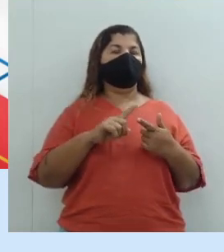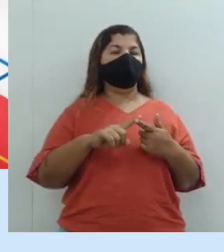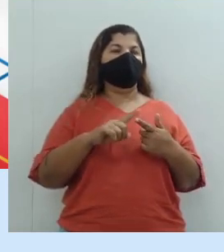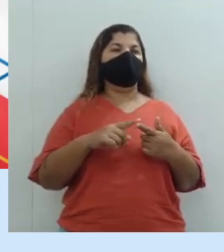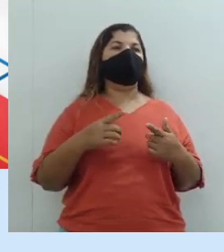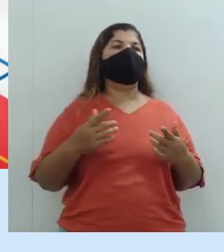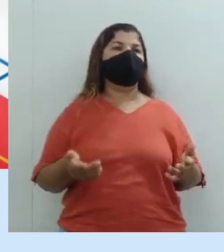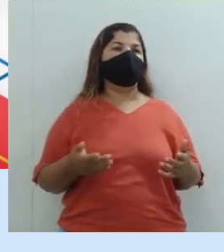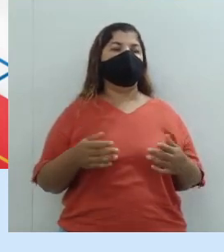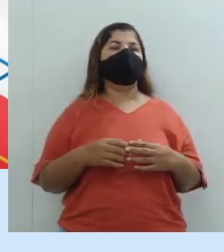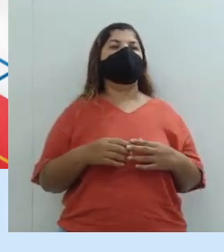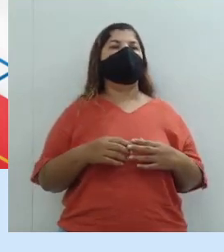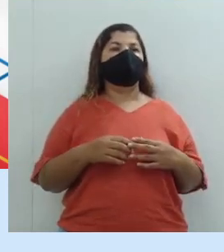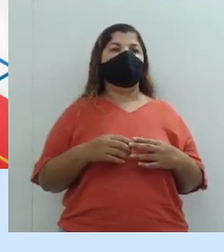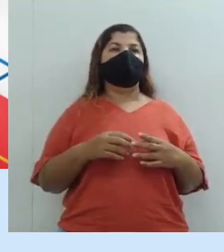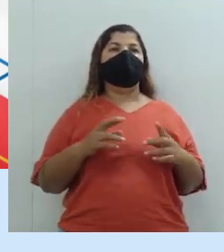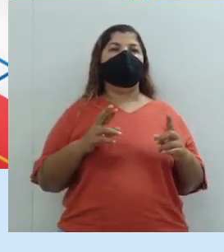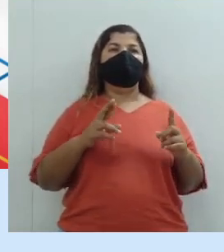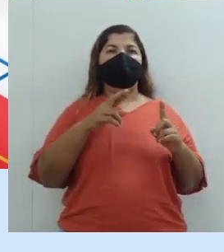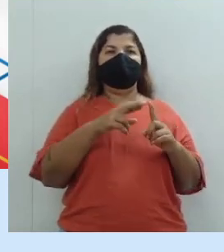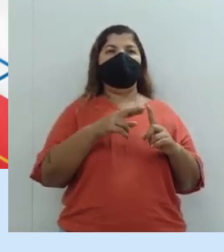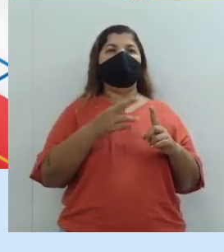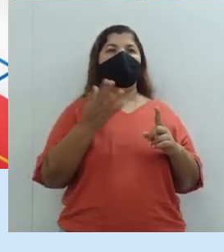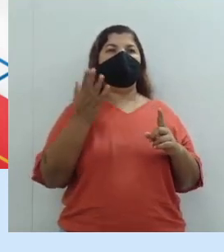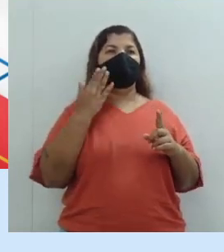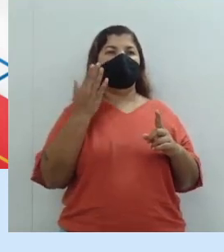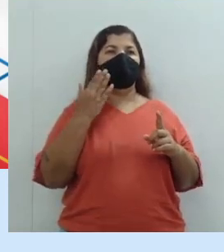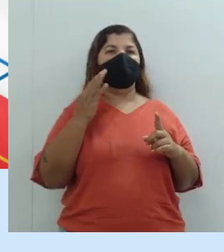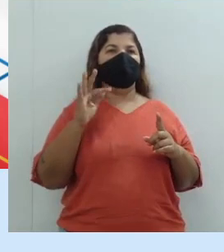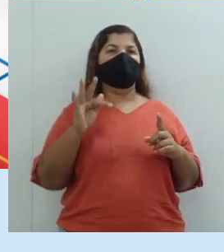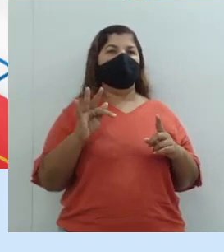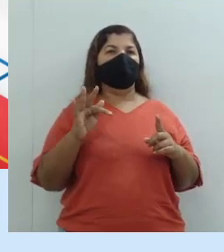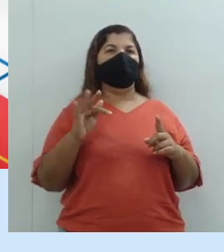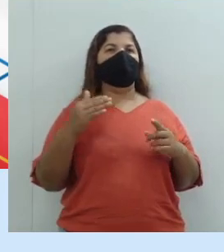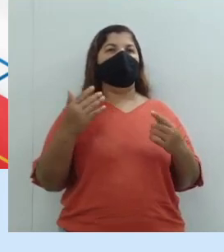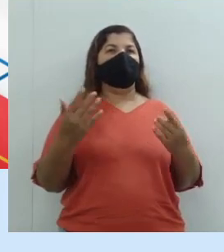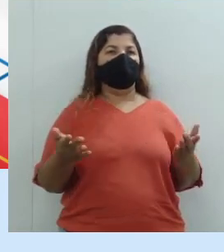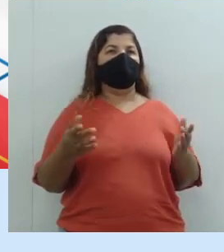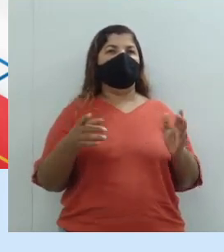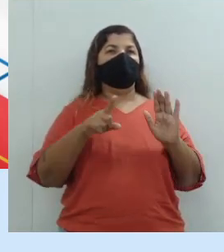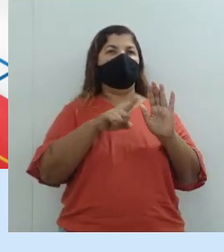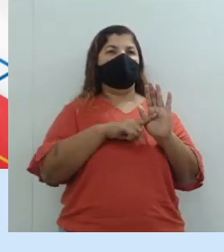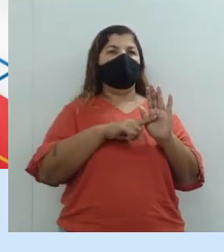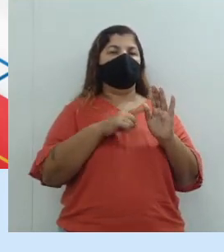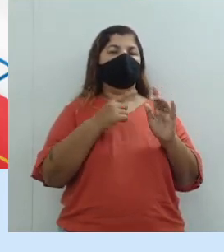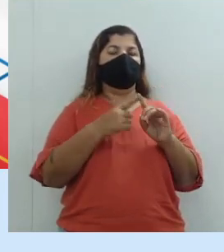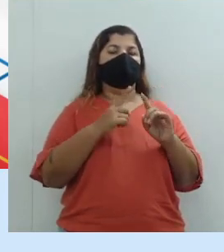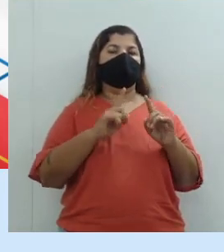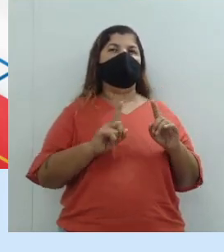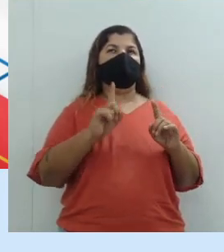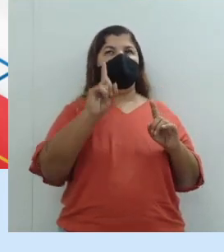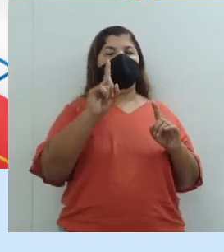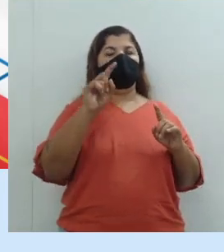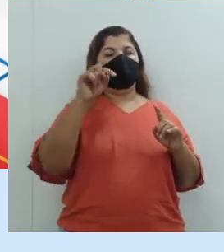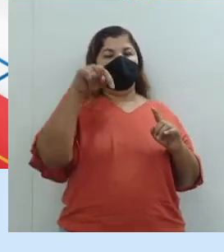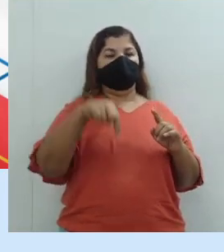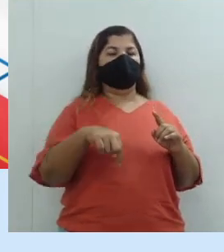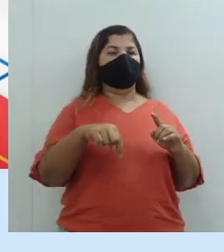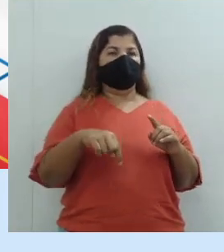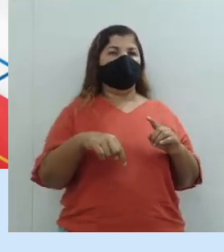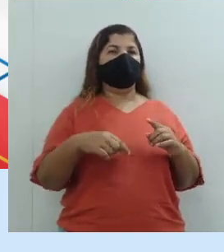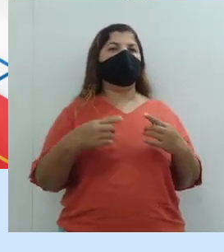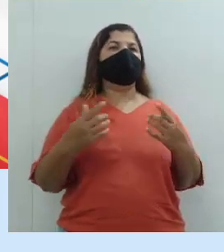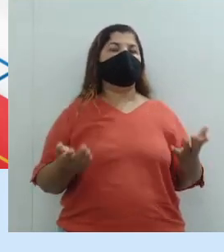quando a gente coloca o referencial, você vai perceber que uma dessas forças vão ser negativas, né? Porque uma aponta para cima e uma aponta para baixo. Então,